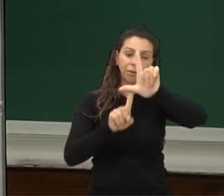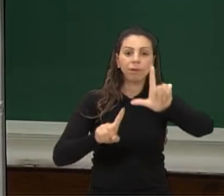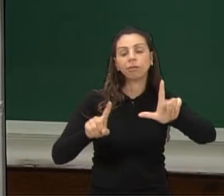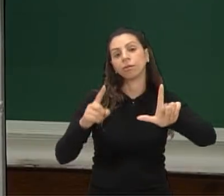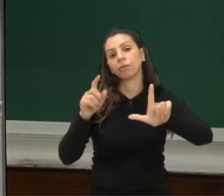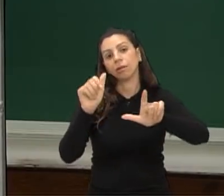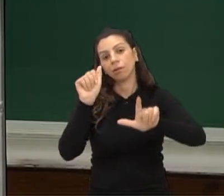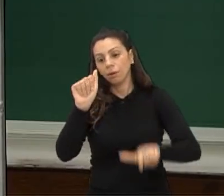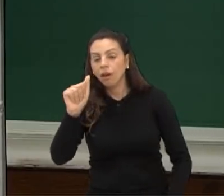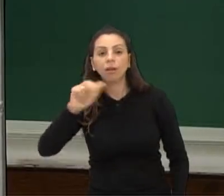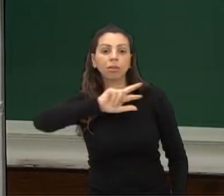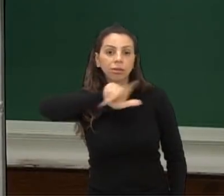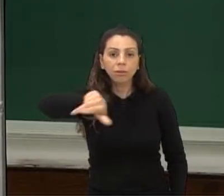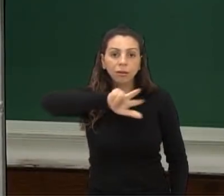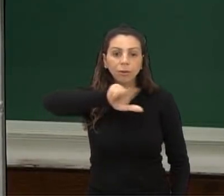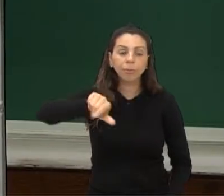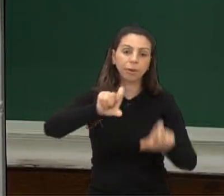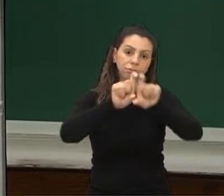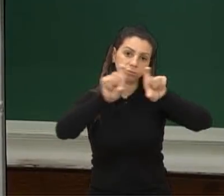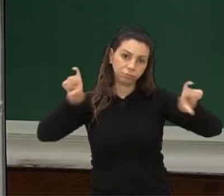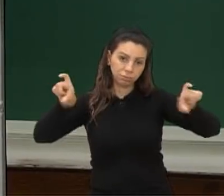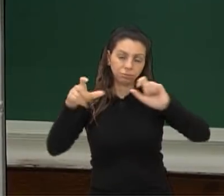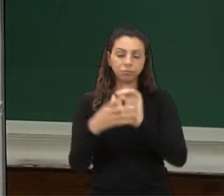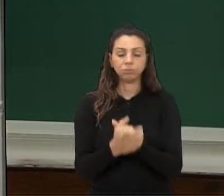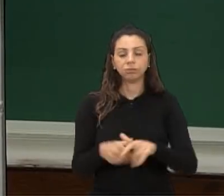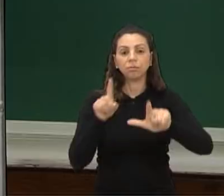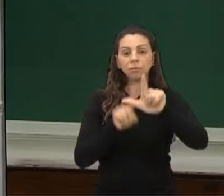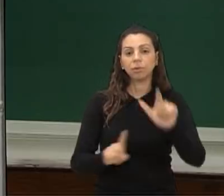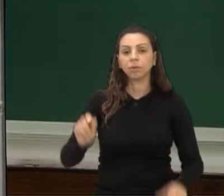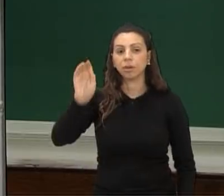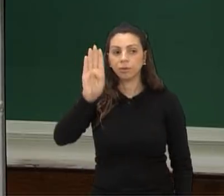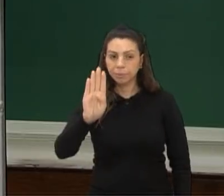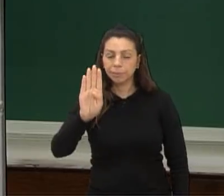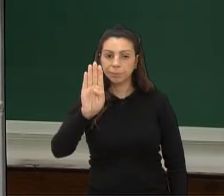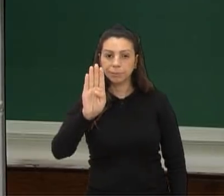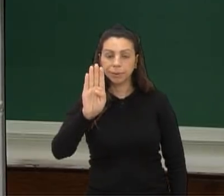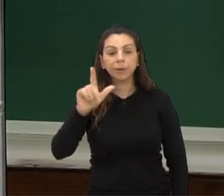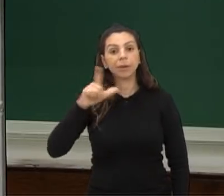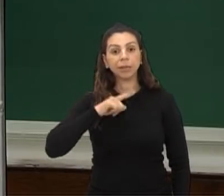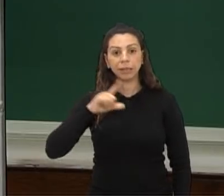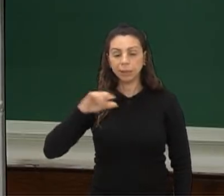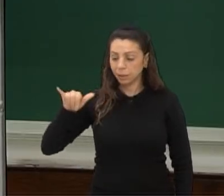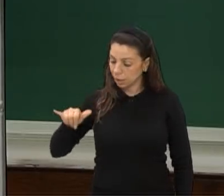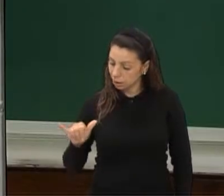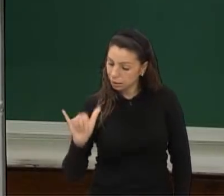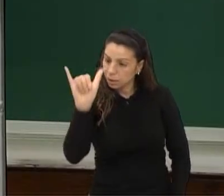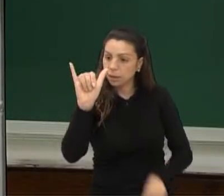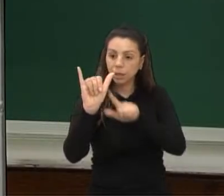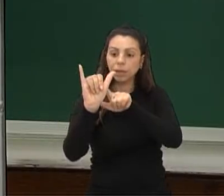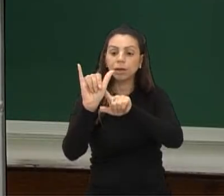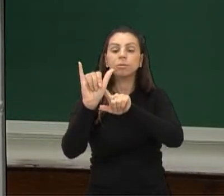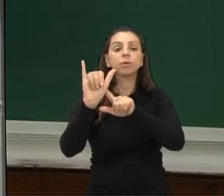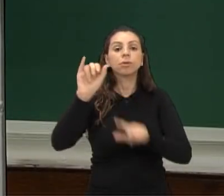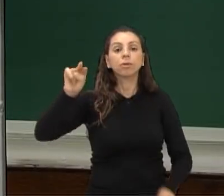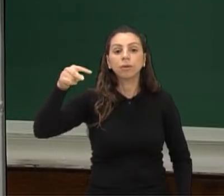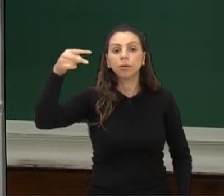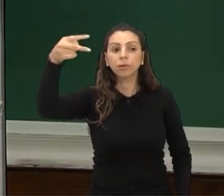É a mesma coisa, tá bom? Então, não tem nenhuma letrinha aqui, não tem nenhuma incógnita, não tem nenhum